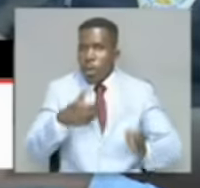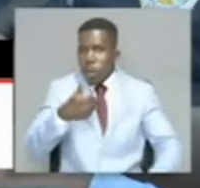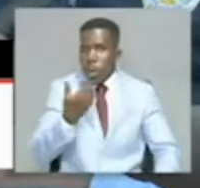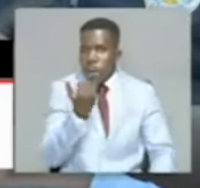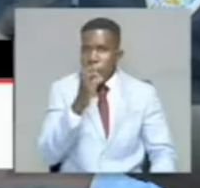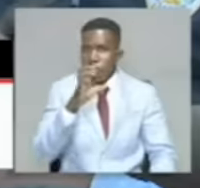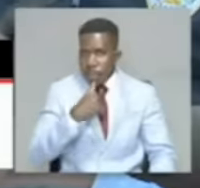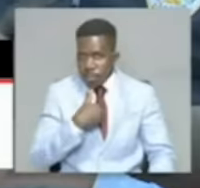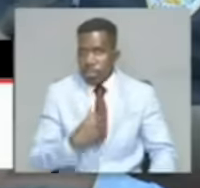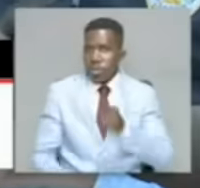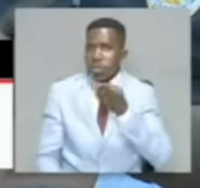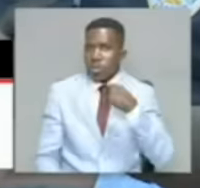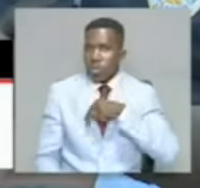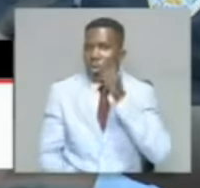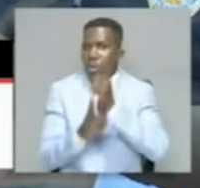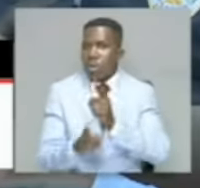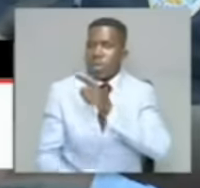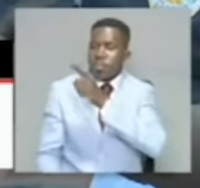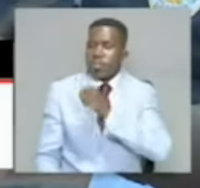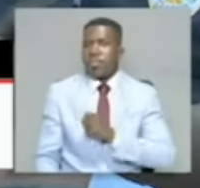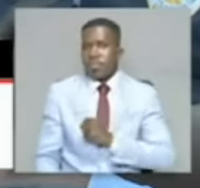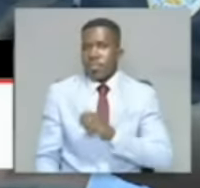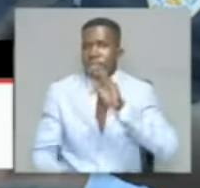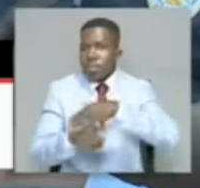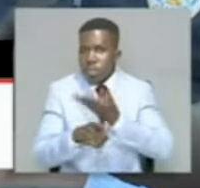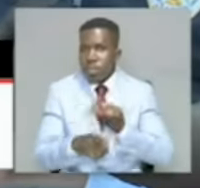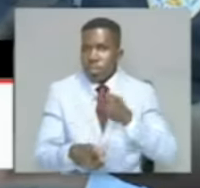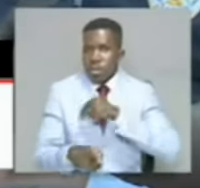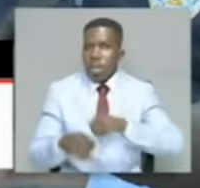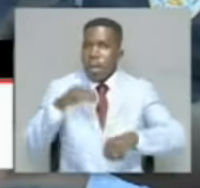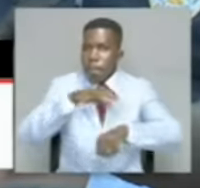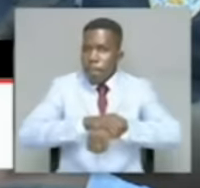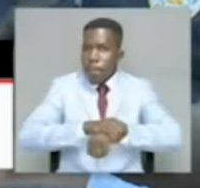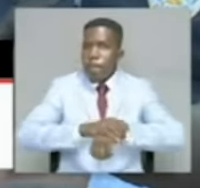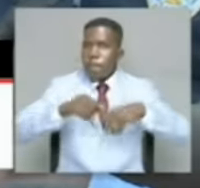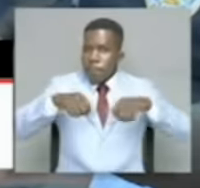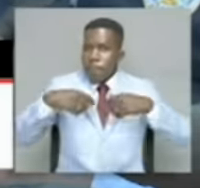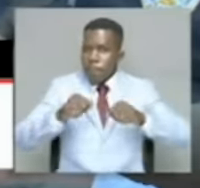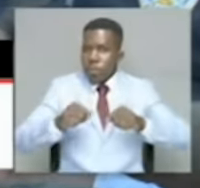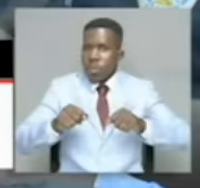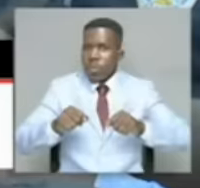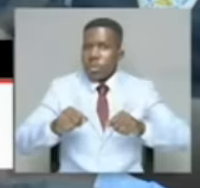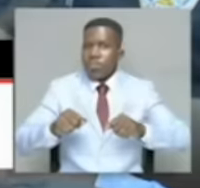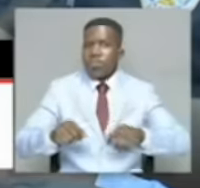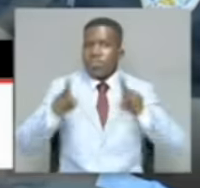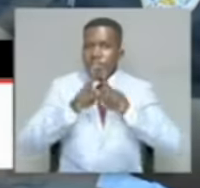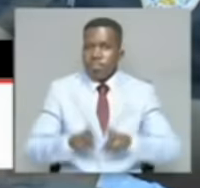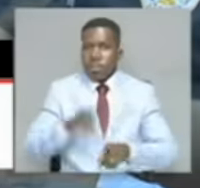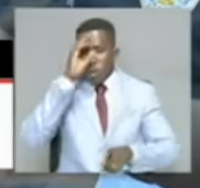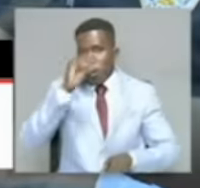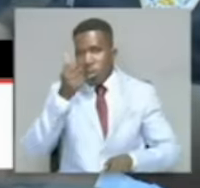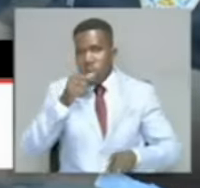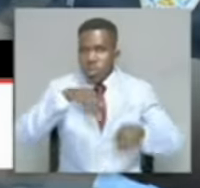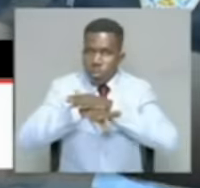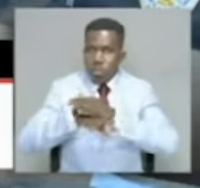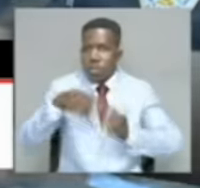foi onde nós encontramos ele. Lá pegamos, ele pegou na moto e o Pambala subiu no